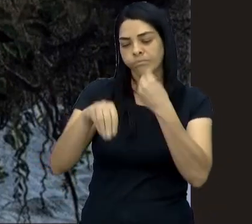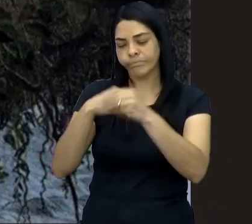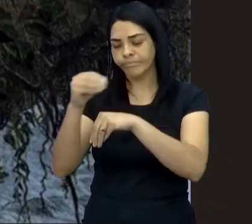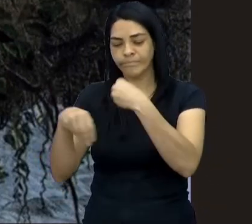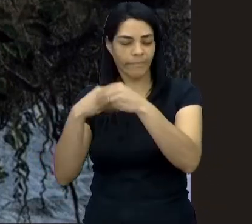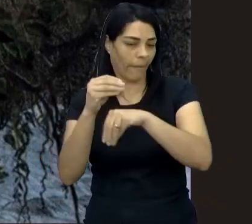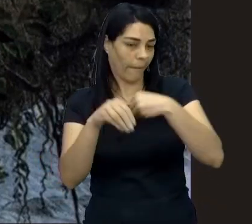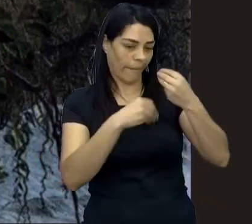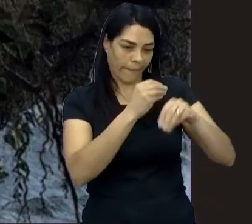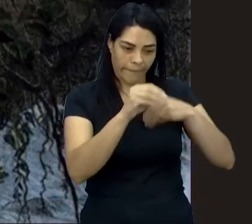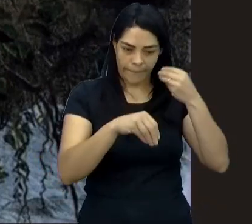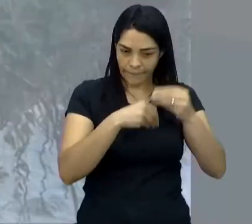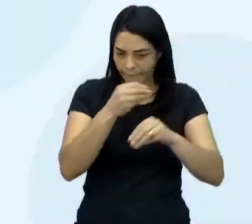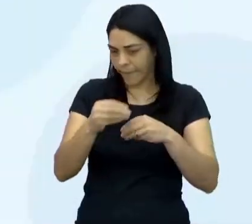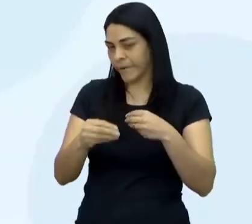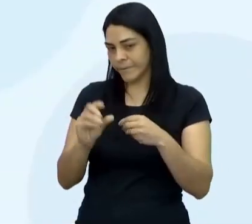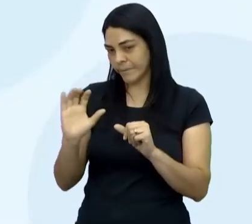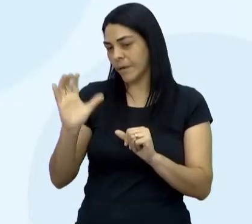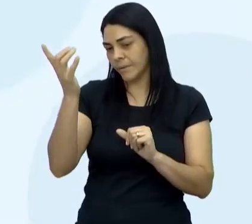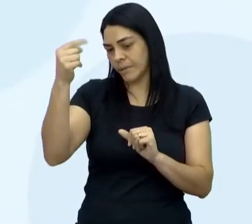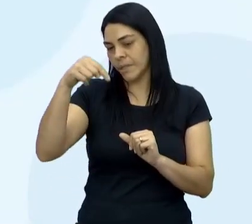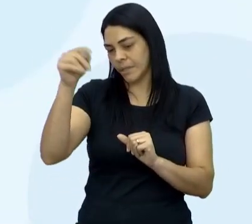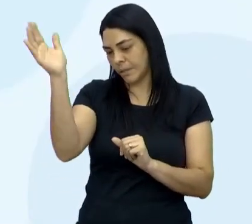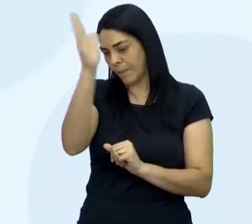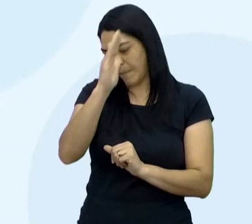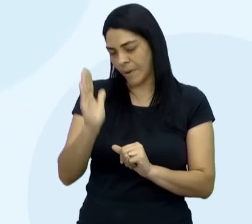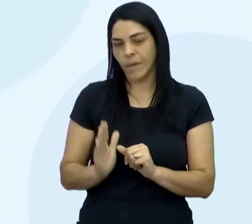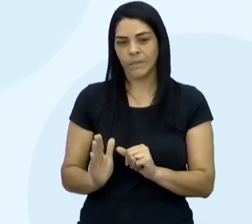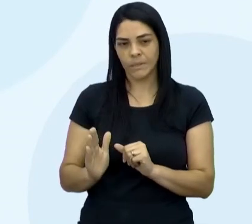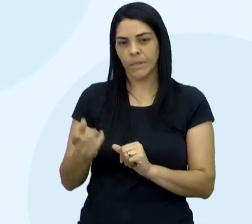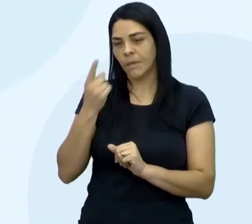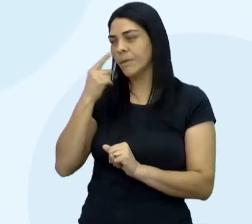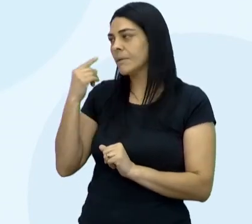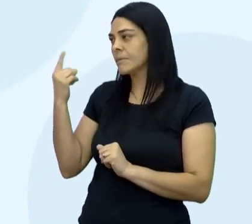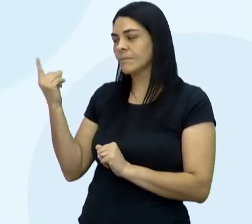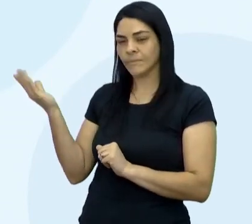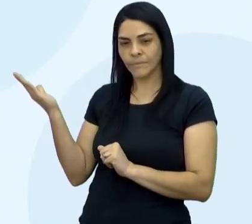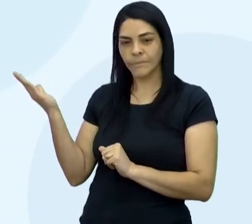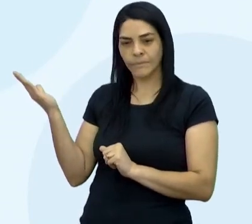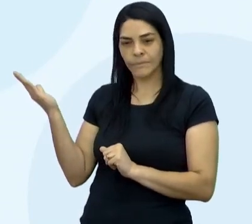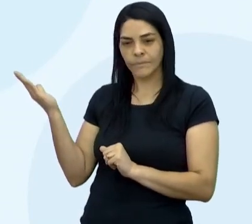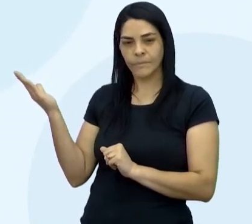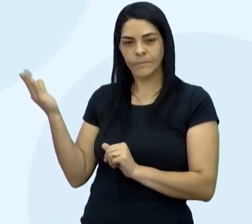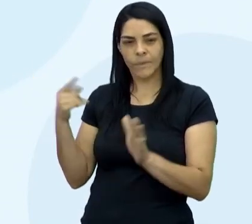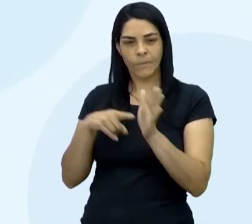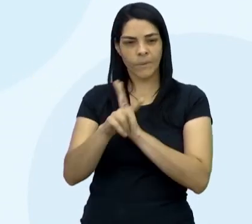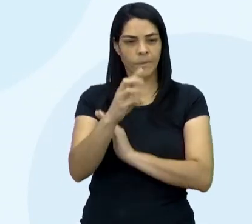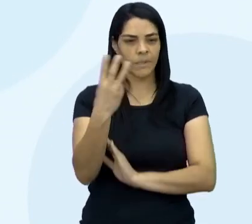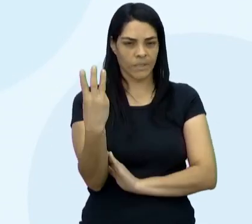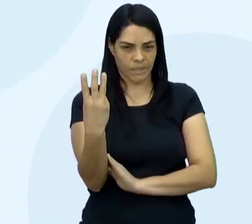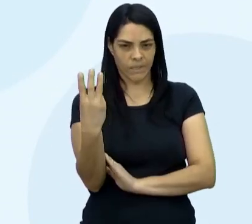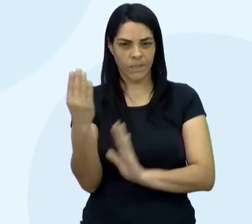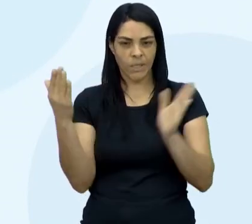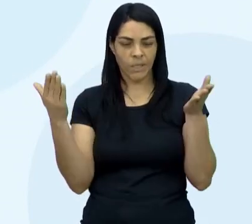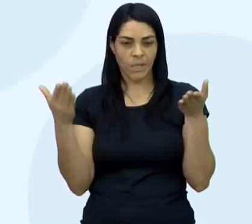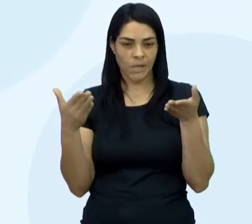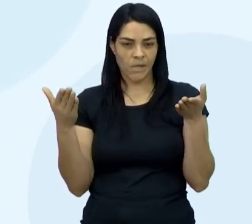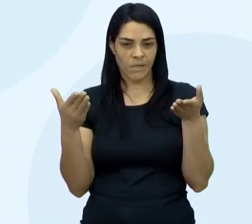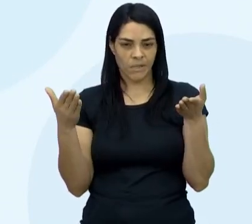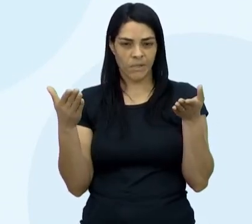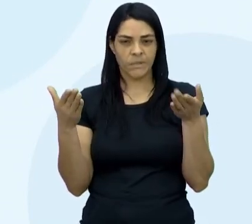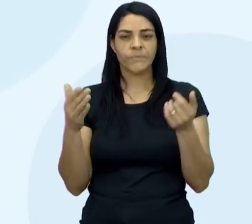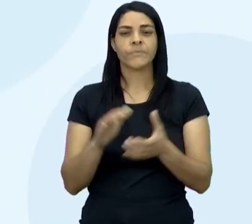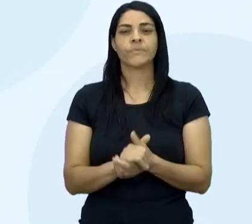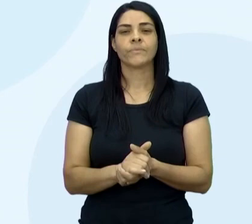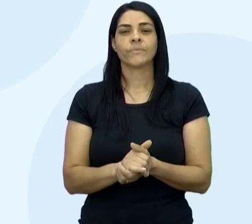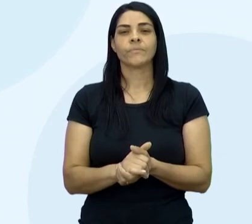Brasil e pessoal a última pergunta tá aí na tela questionamento 3 Você já ouviu falar de teorias eugenistas